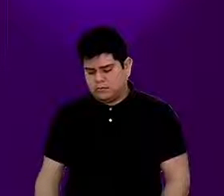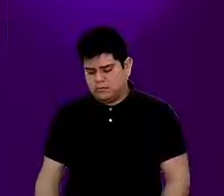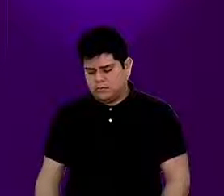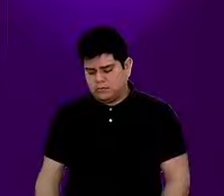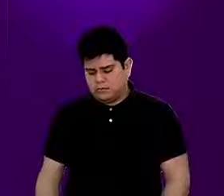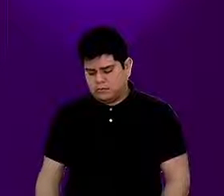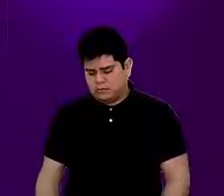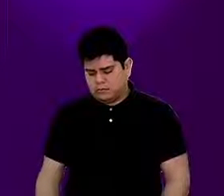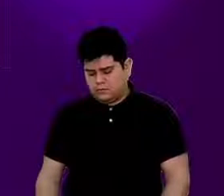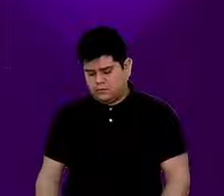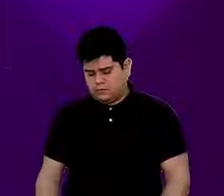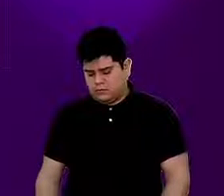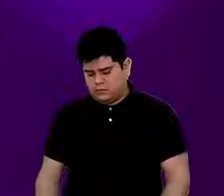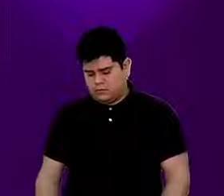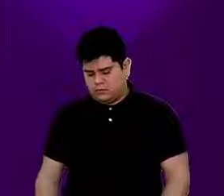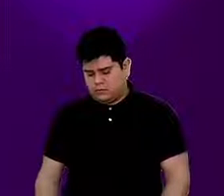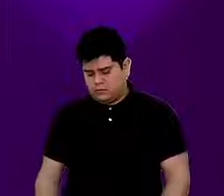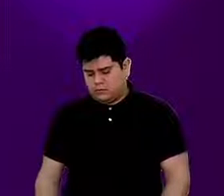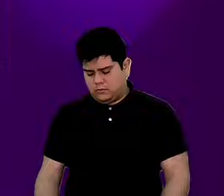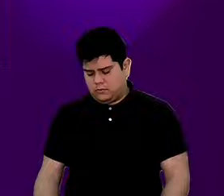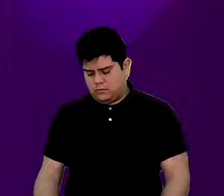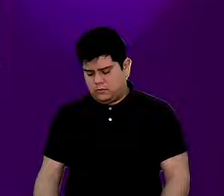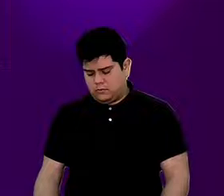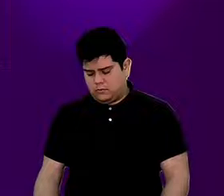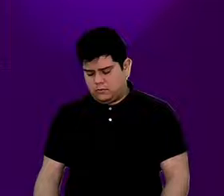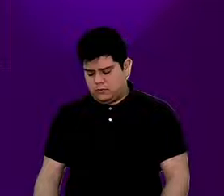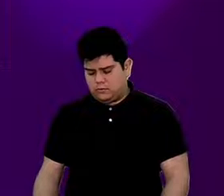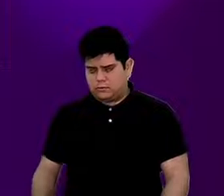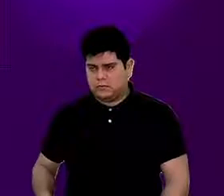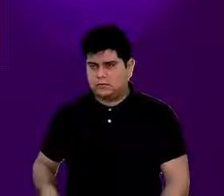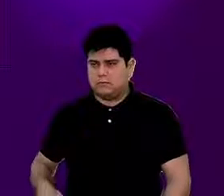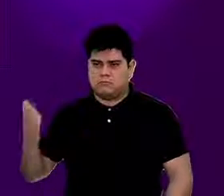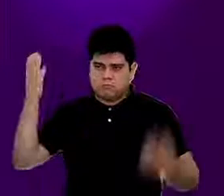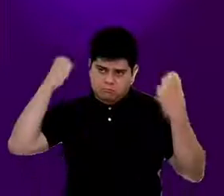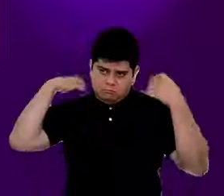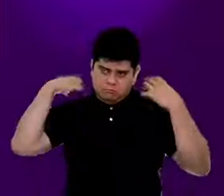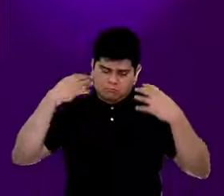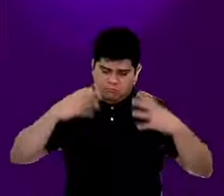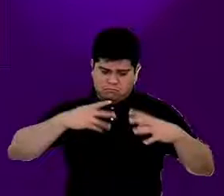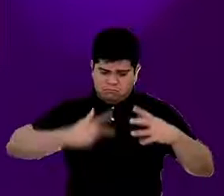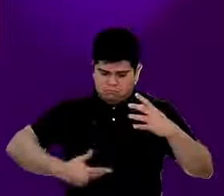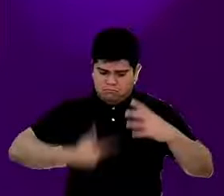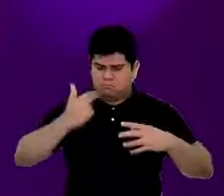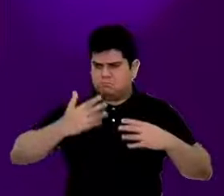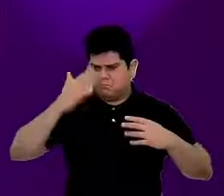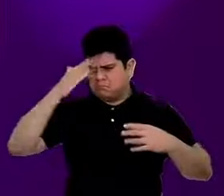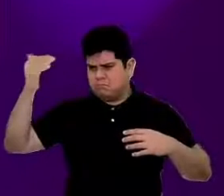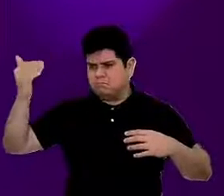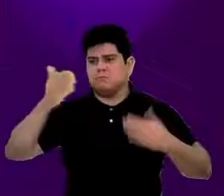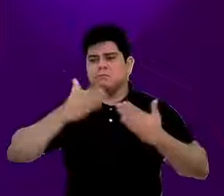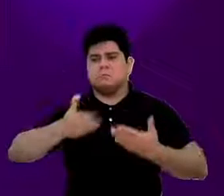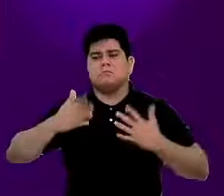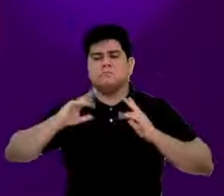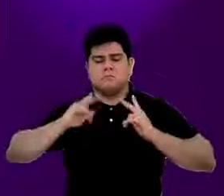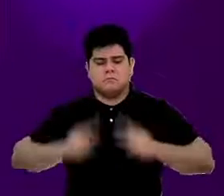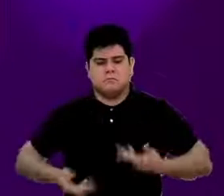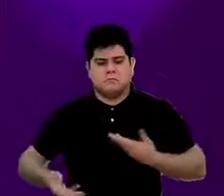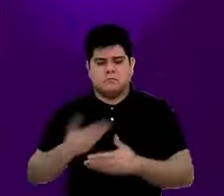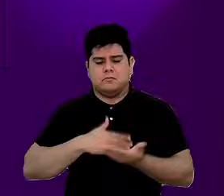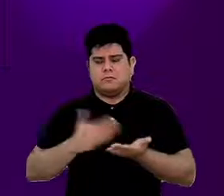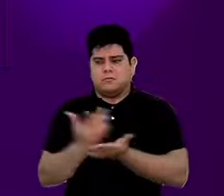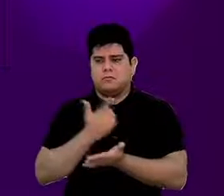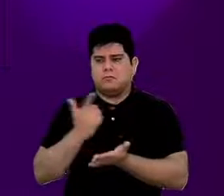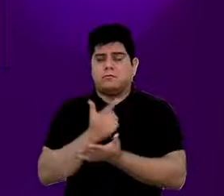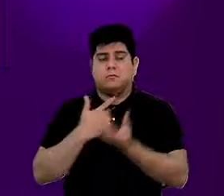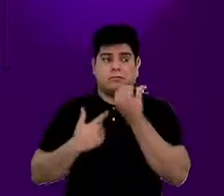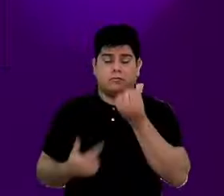professor J.J. Camargo, além de ser o maior transplantador de pulmão da América Latina, um grande médico humanista, um grande escritor. Os 6 livros